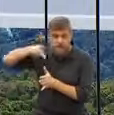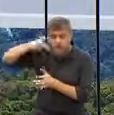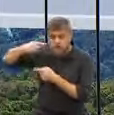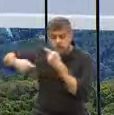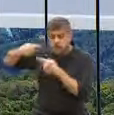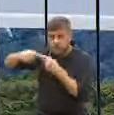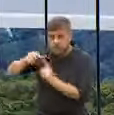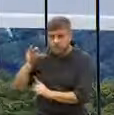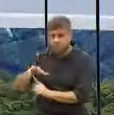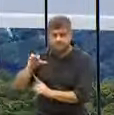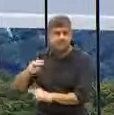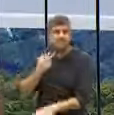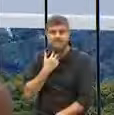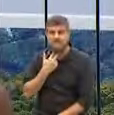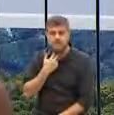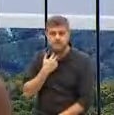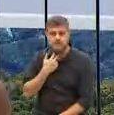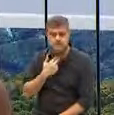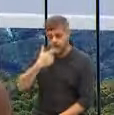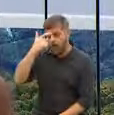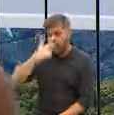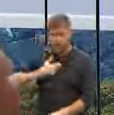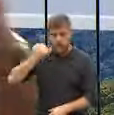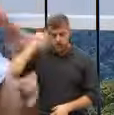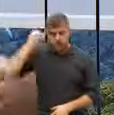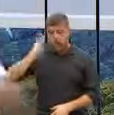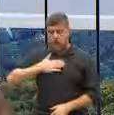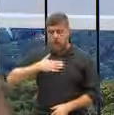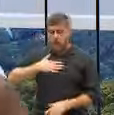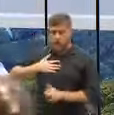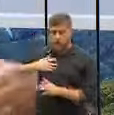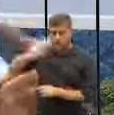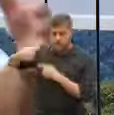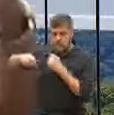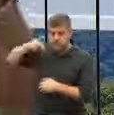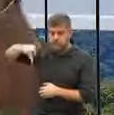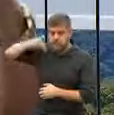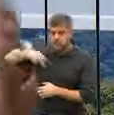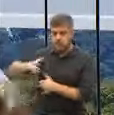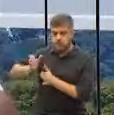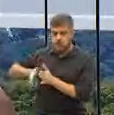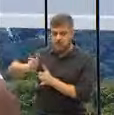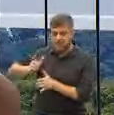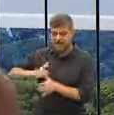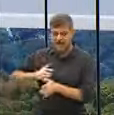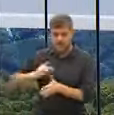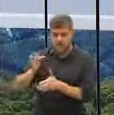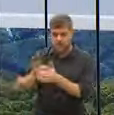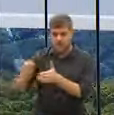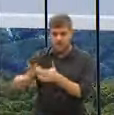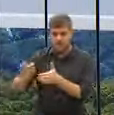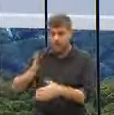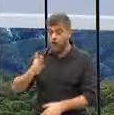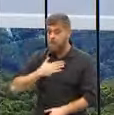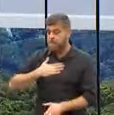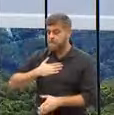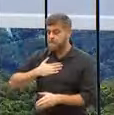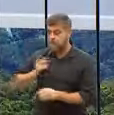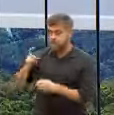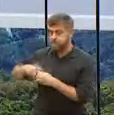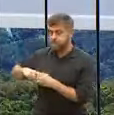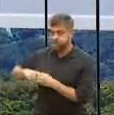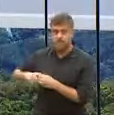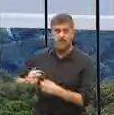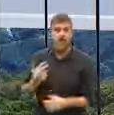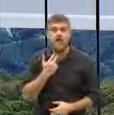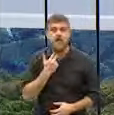falou, de repente, porque eu tenho ideologia e temos aqui um tanto de conselheiros que são de um partido,